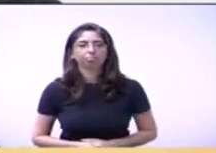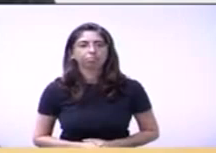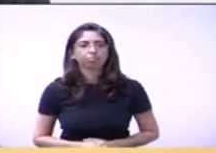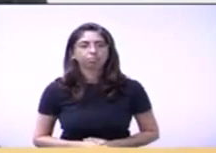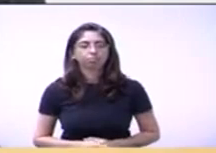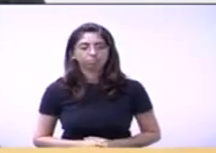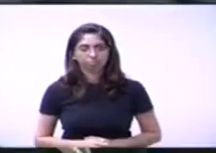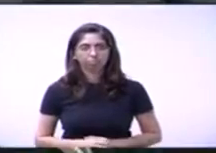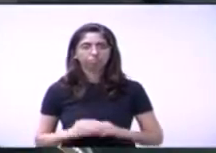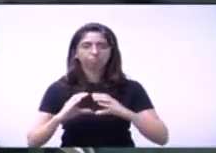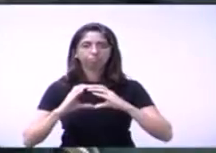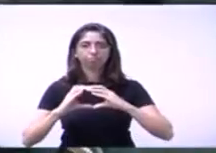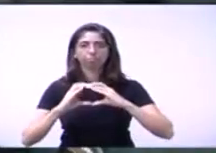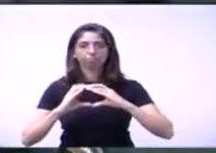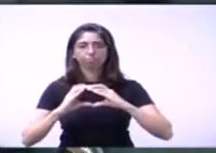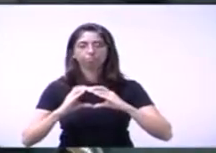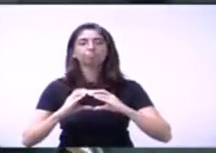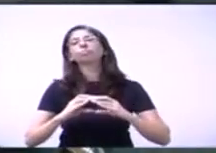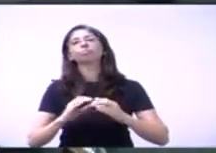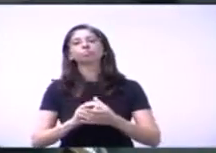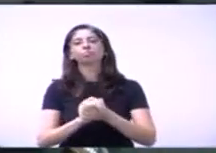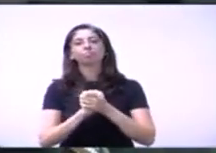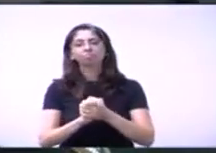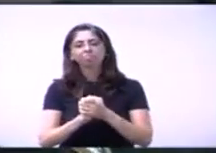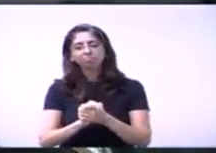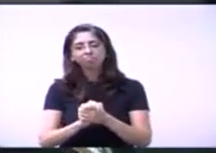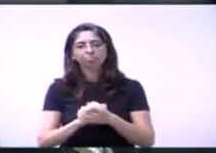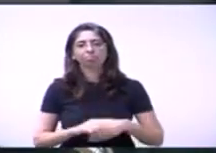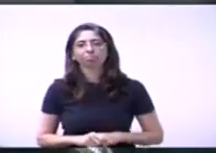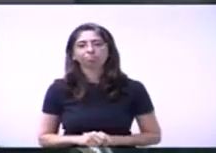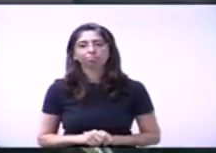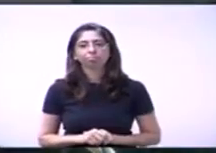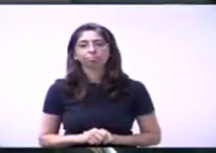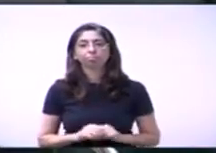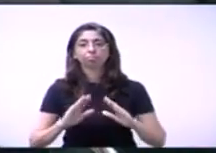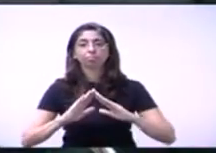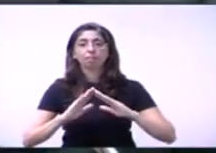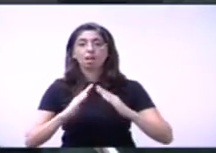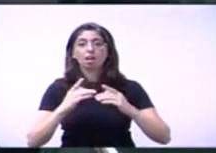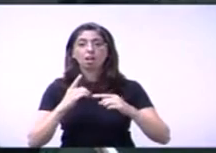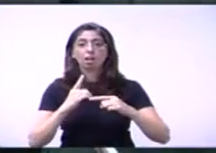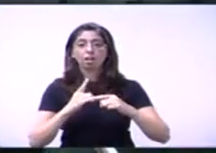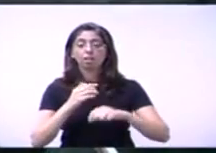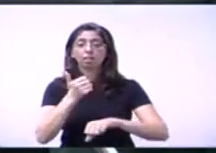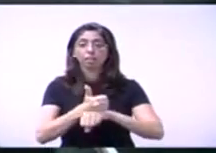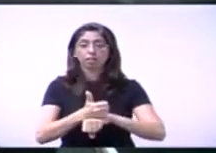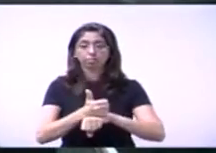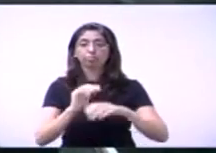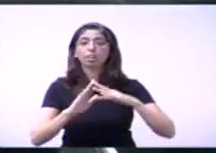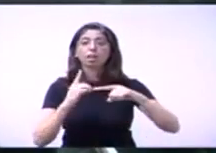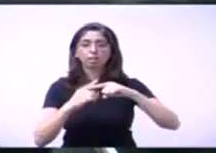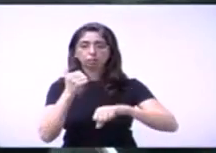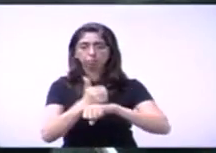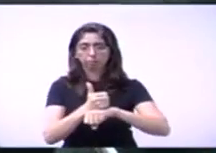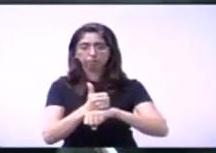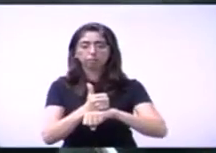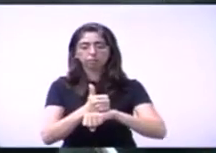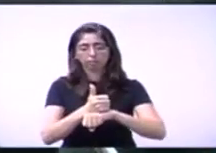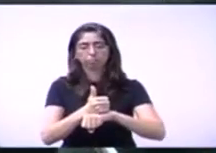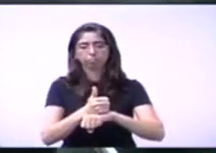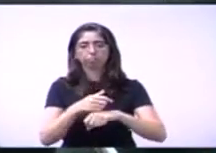Do vereador Zé Coco, congratula-se com a Igreja Batista Central de Paulínia e com todos